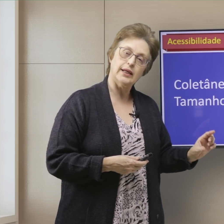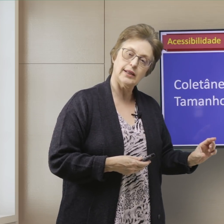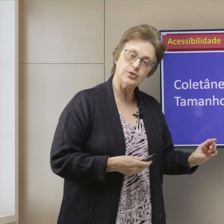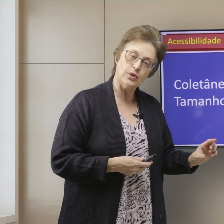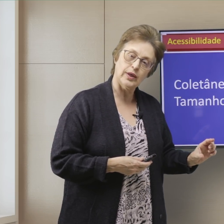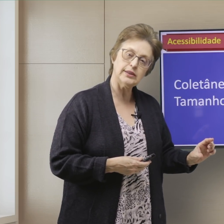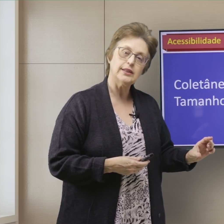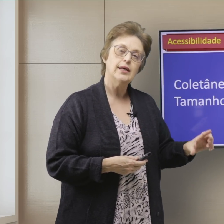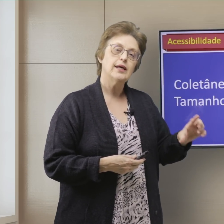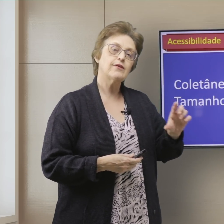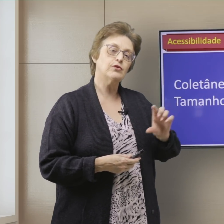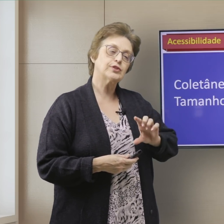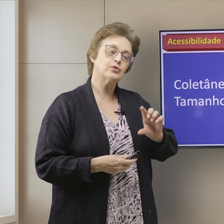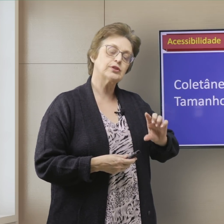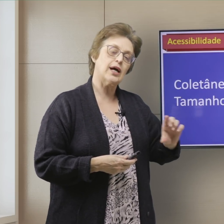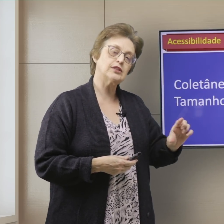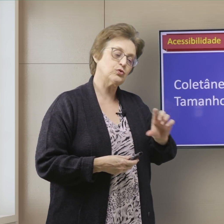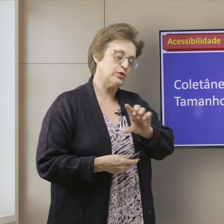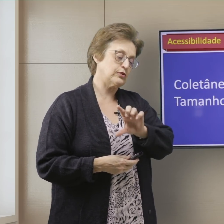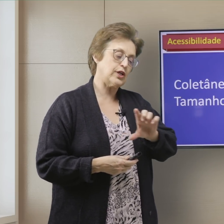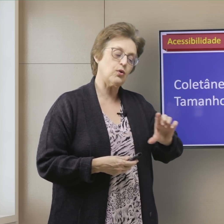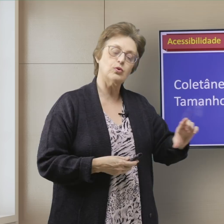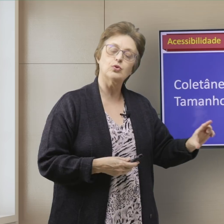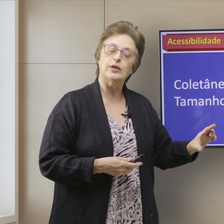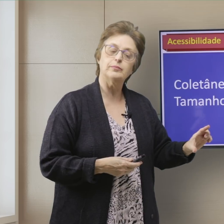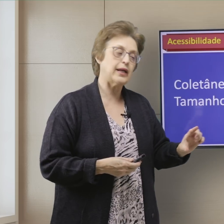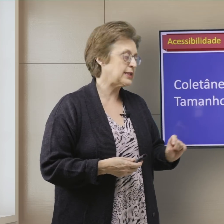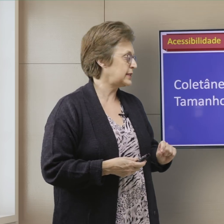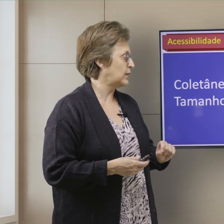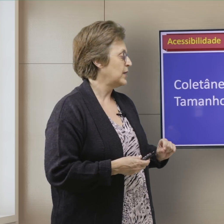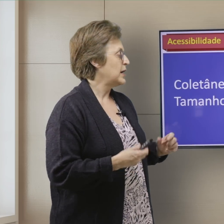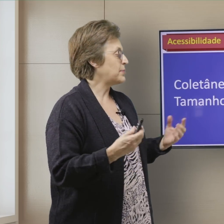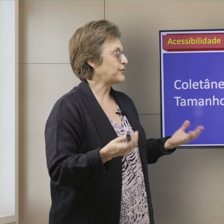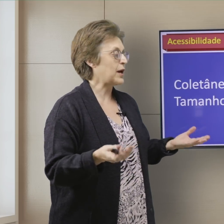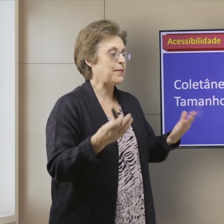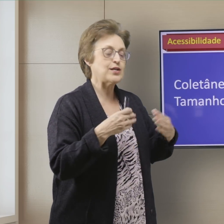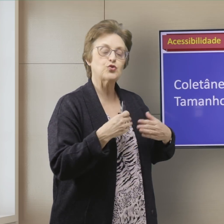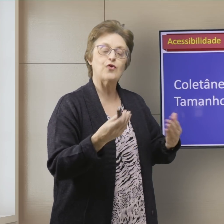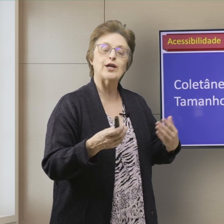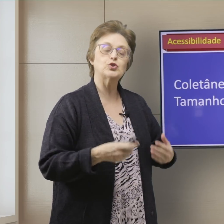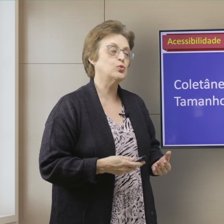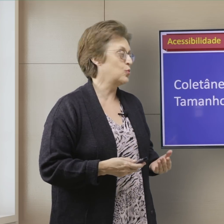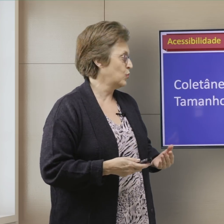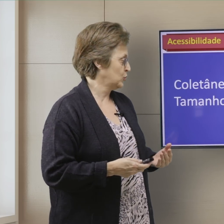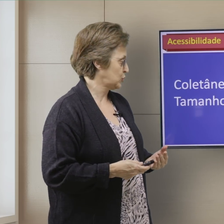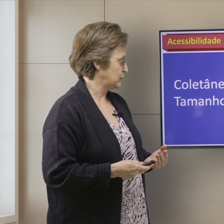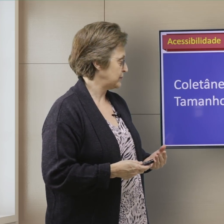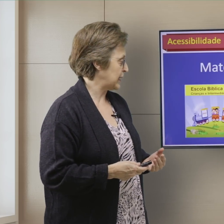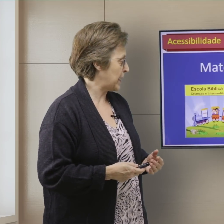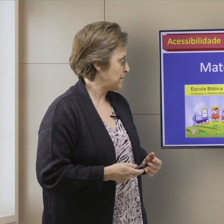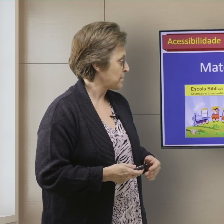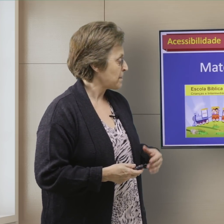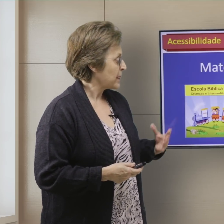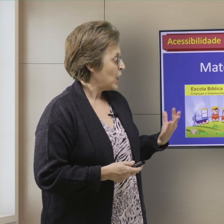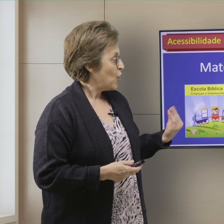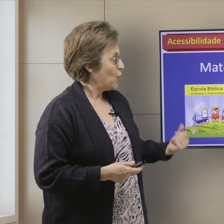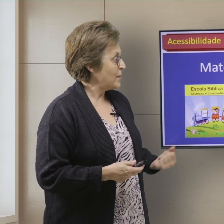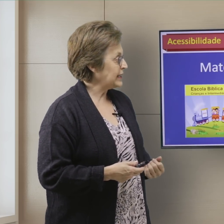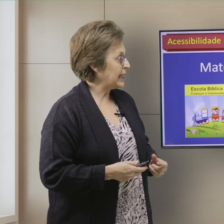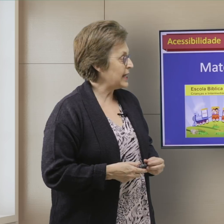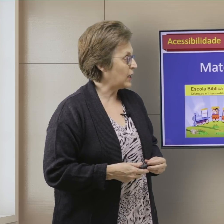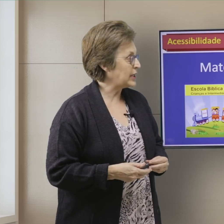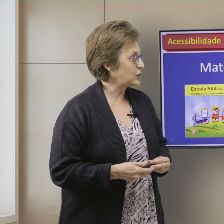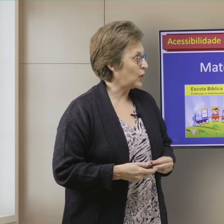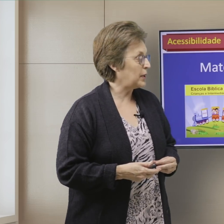3 encadernações que vão ser usadas de acordo com a numeração, para ficar mais fácil o uso, tá?